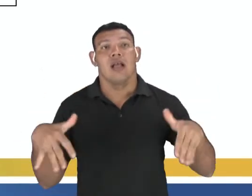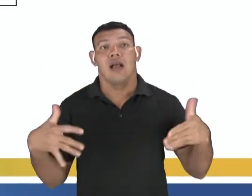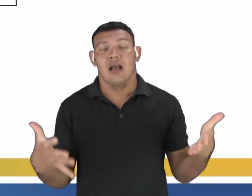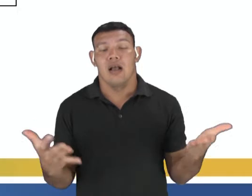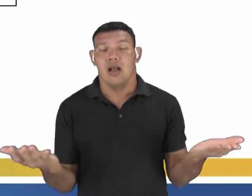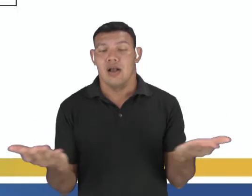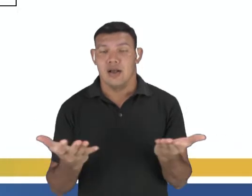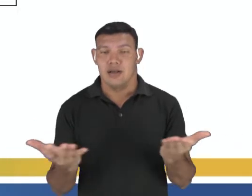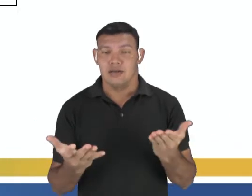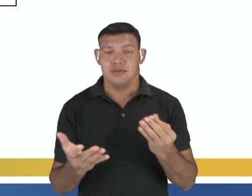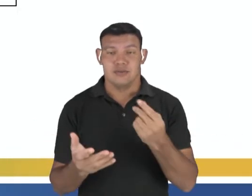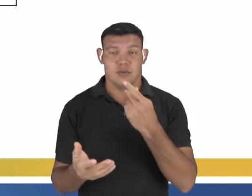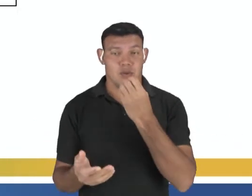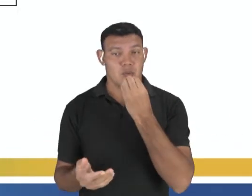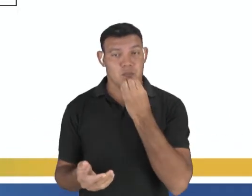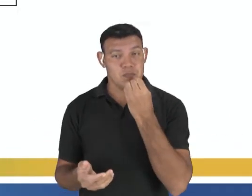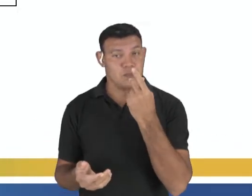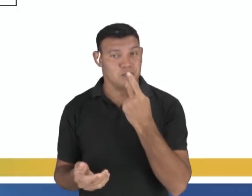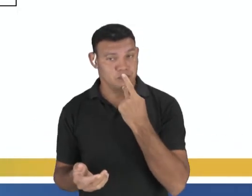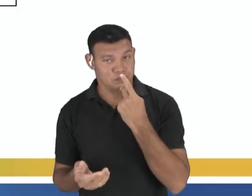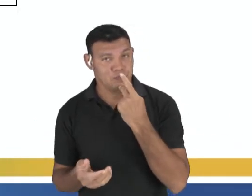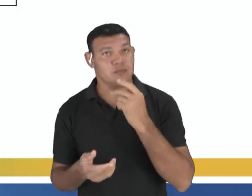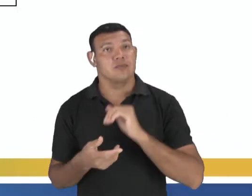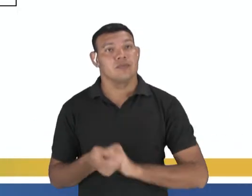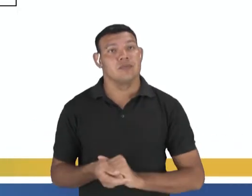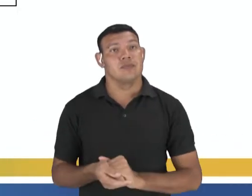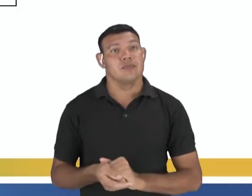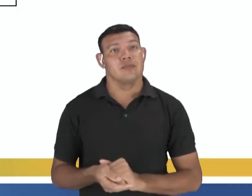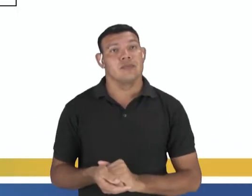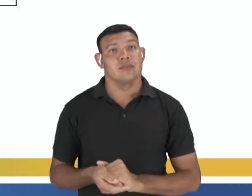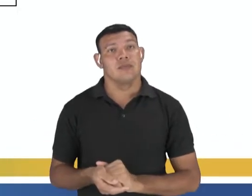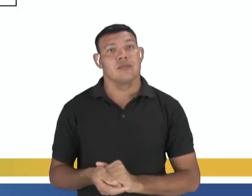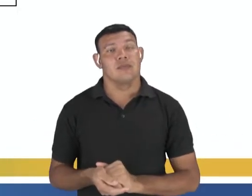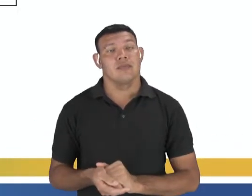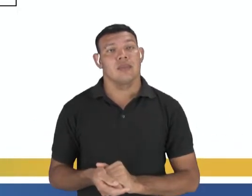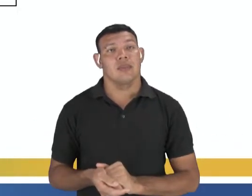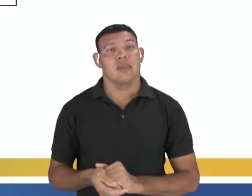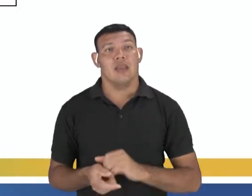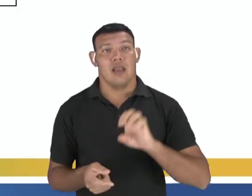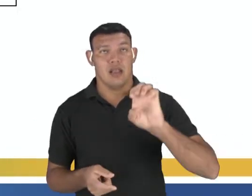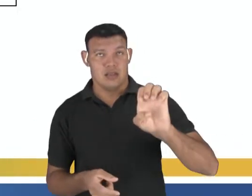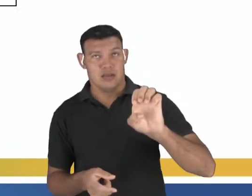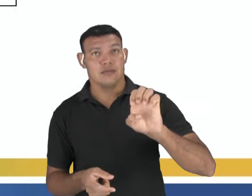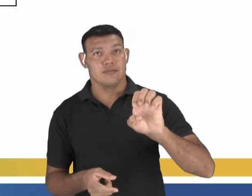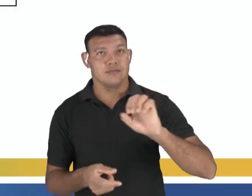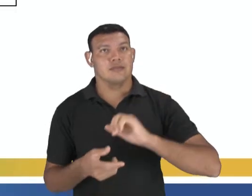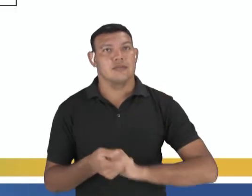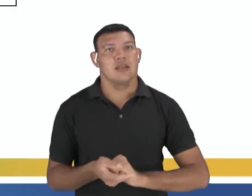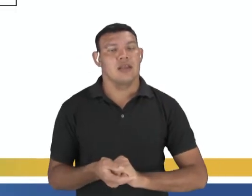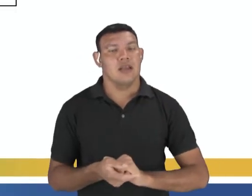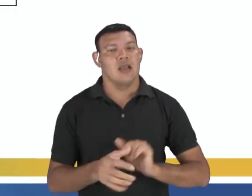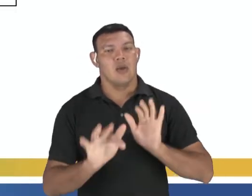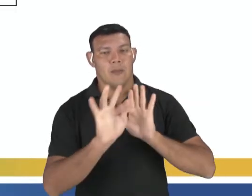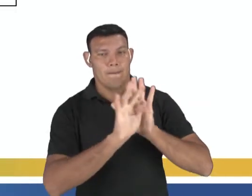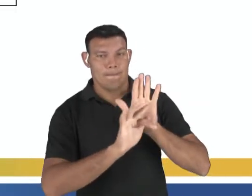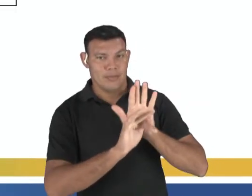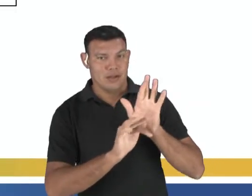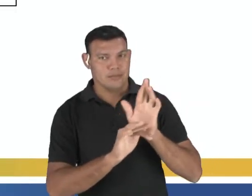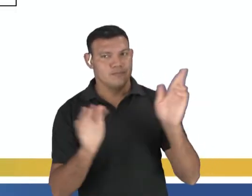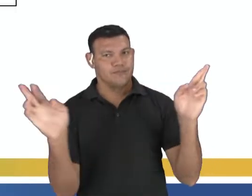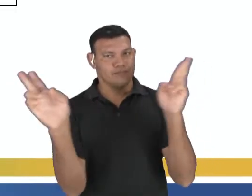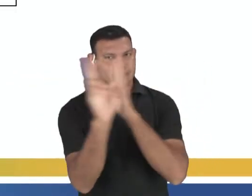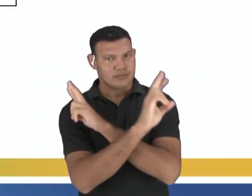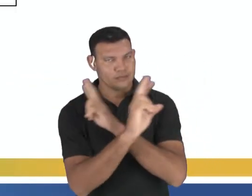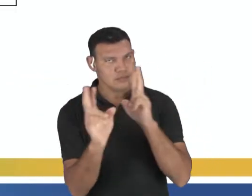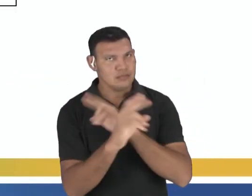daí, a probabilidade de um evento E favorável acontecer, ele é dado pela seguinte relação.